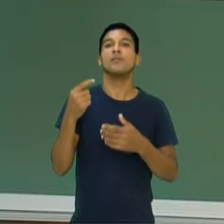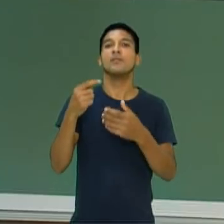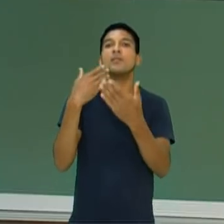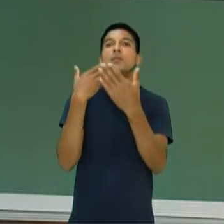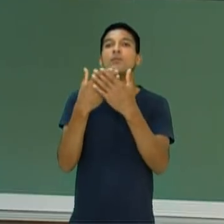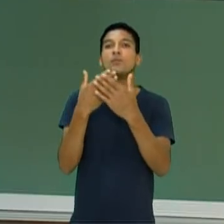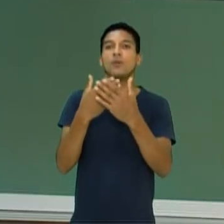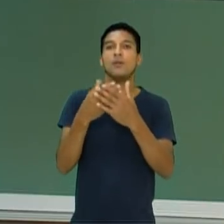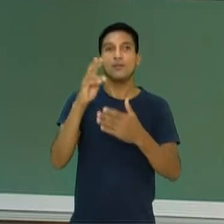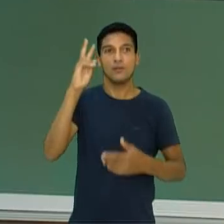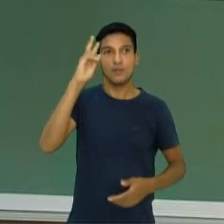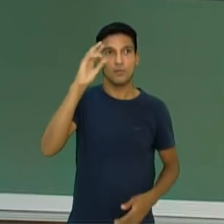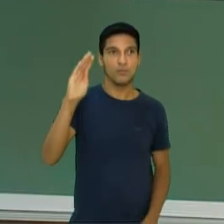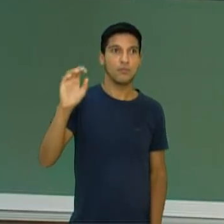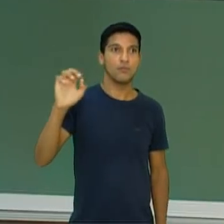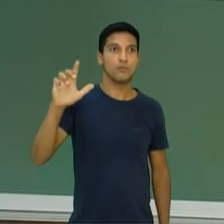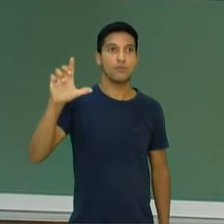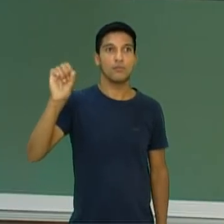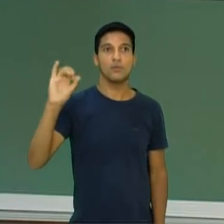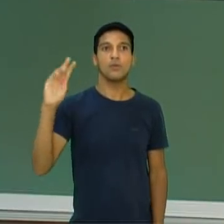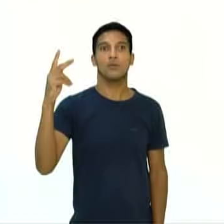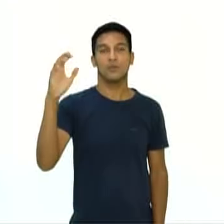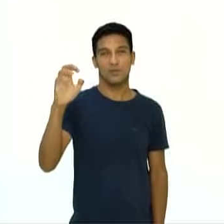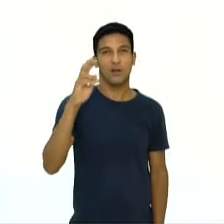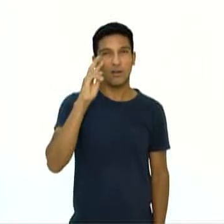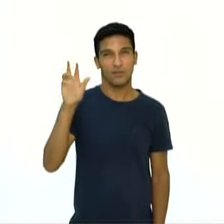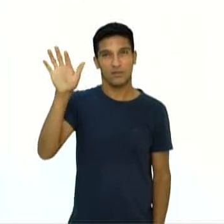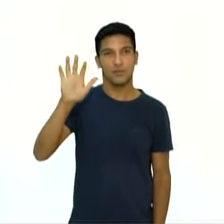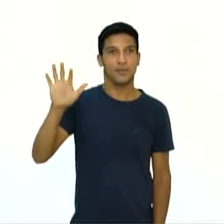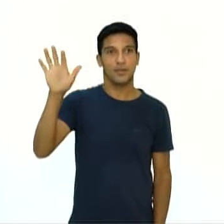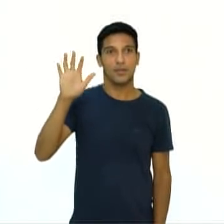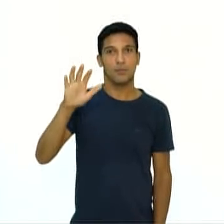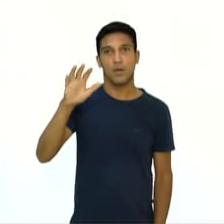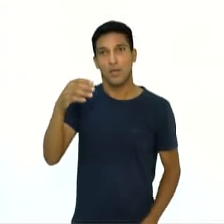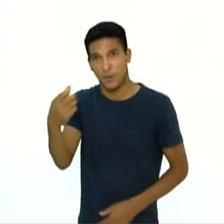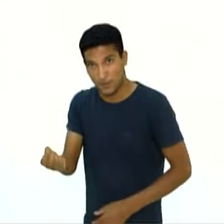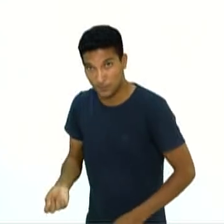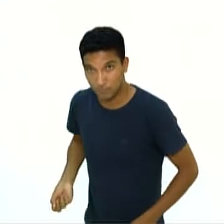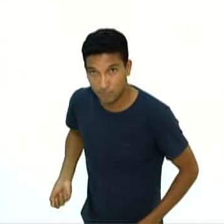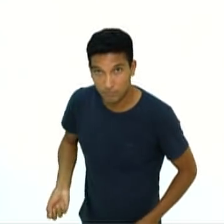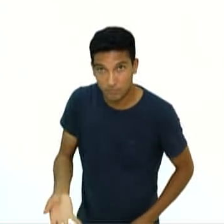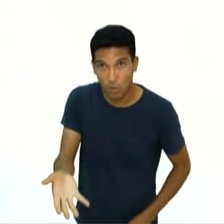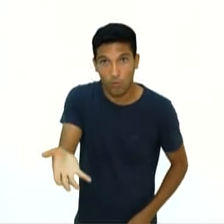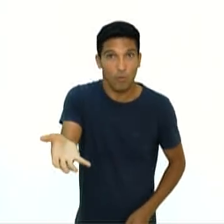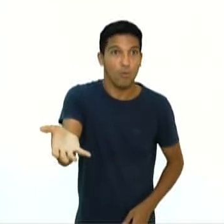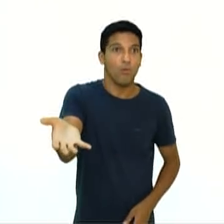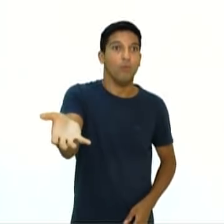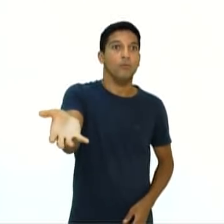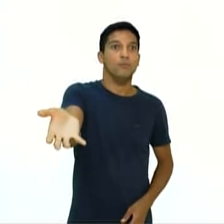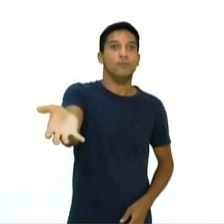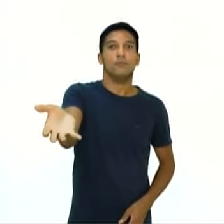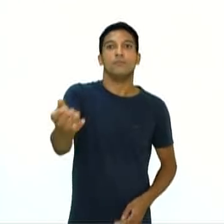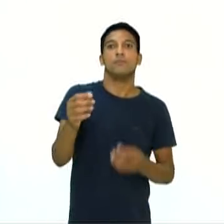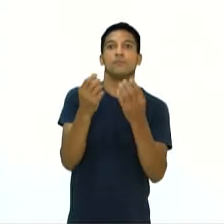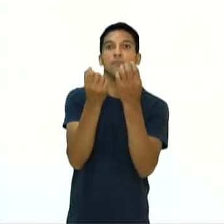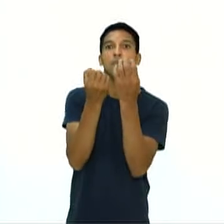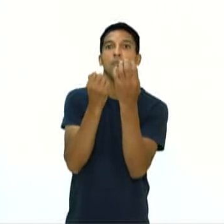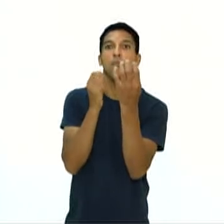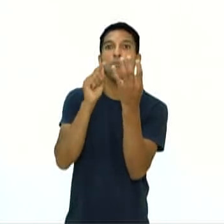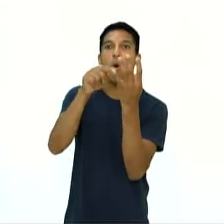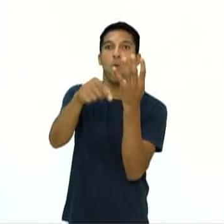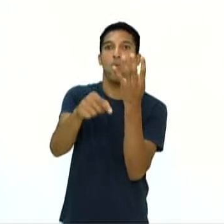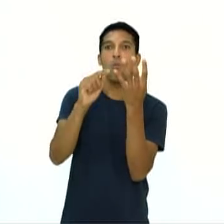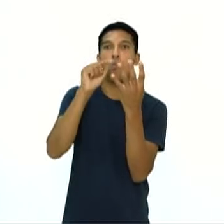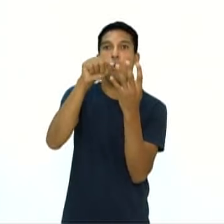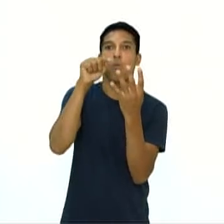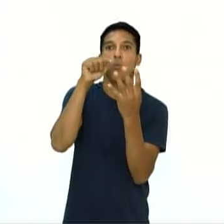mais um dos esportes de precisão. Então a gente verificou lá que o esporte, boliche,